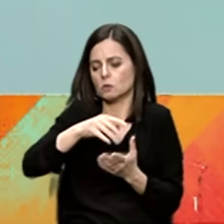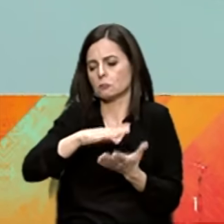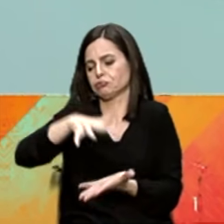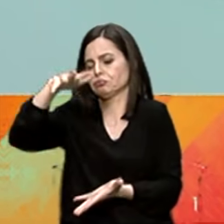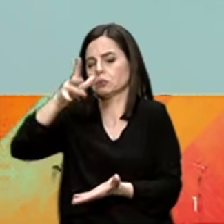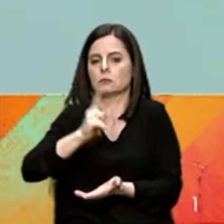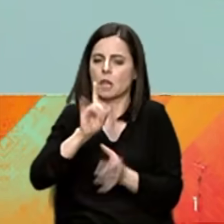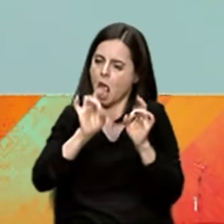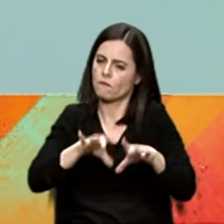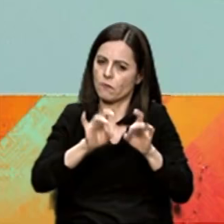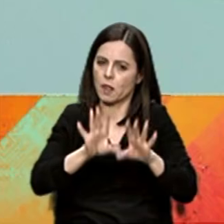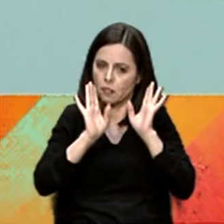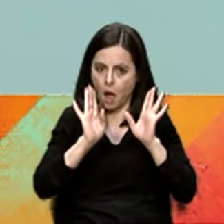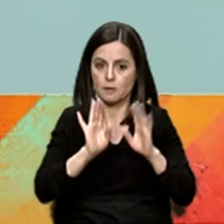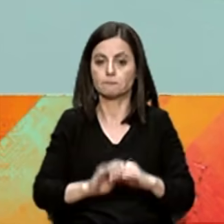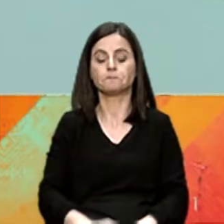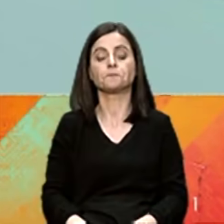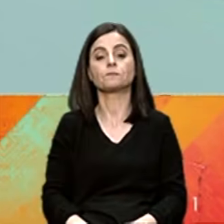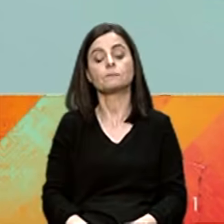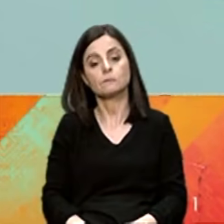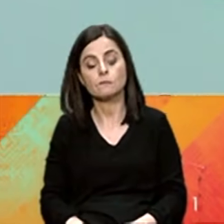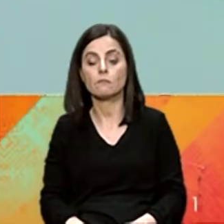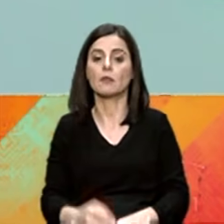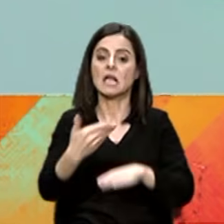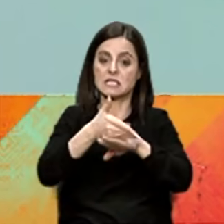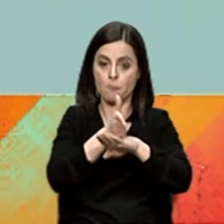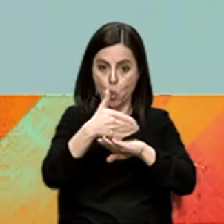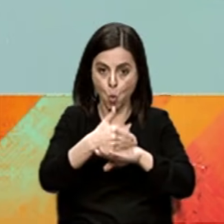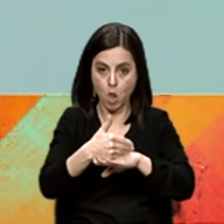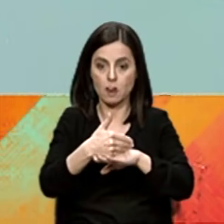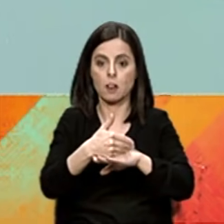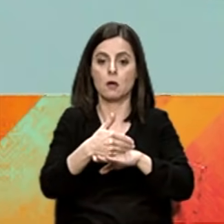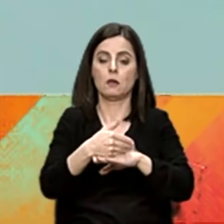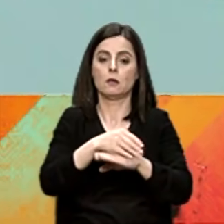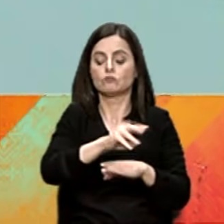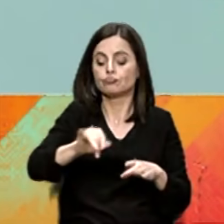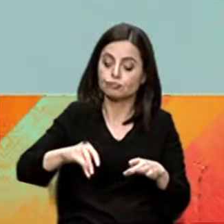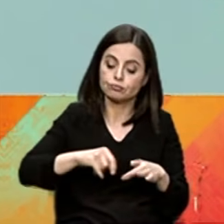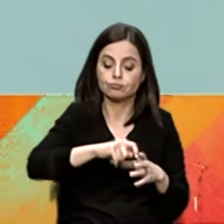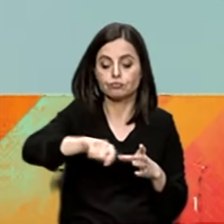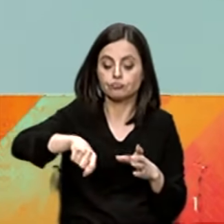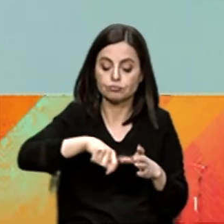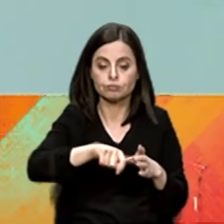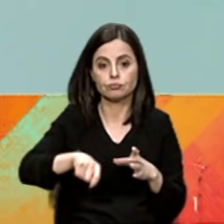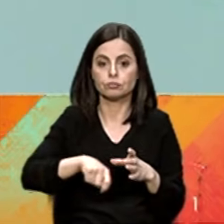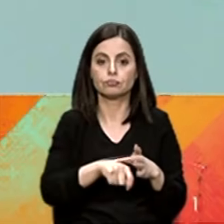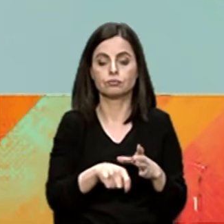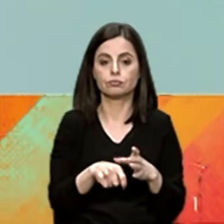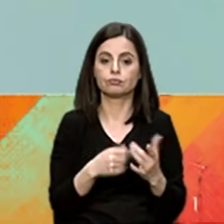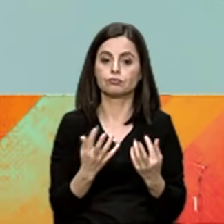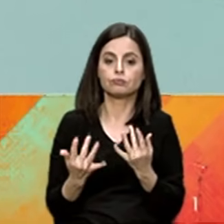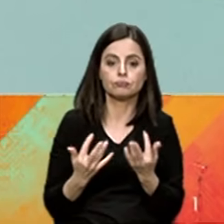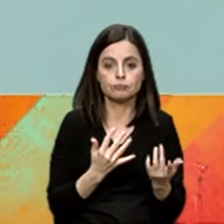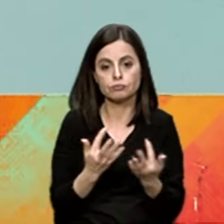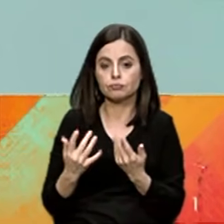casa, não é? Pois, então, já chega ao resto. Olha, temos aqui a cebola, agora a cebola uma quantidade vai generosa de cebola picadinha. Sim, enquanto a